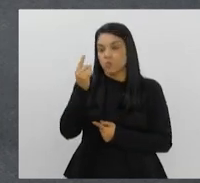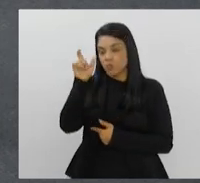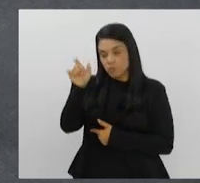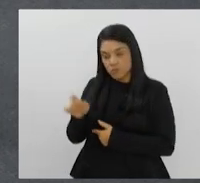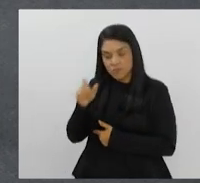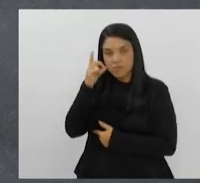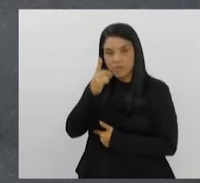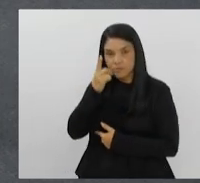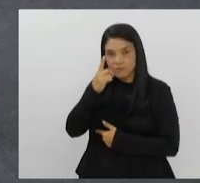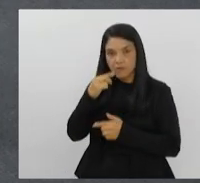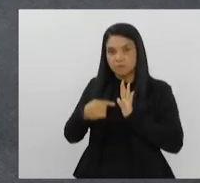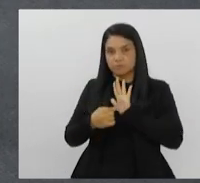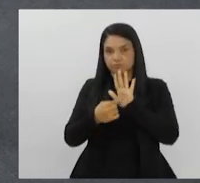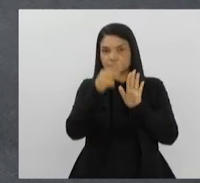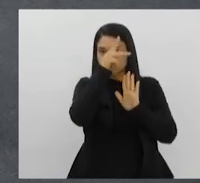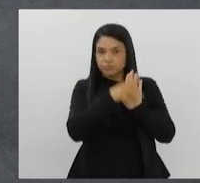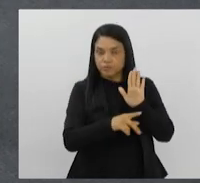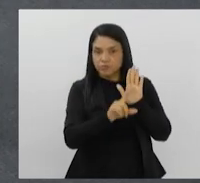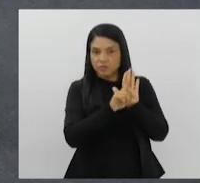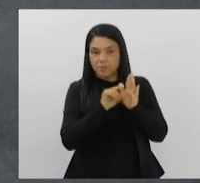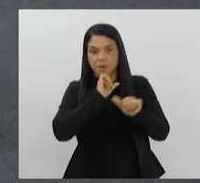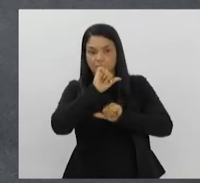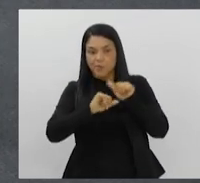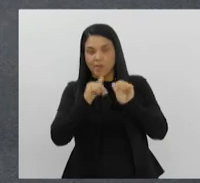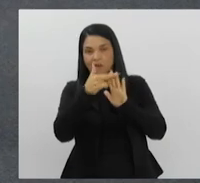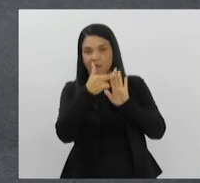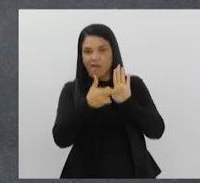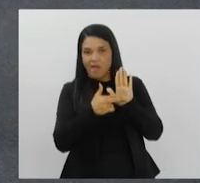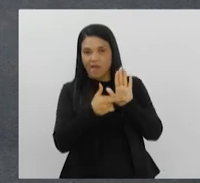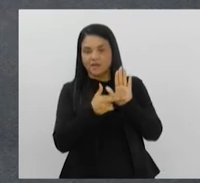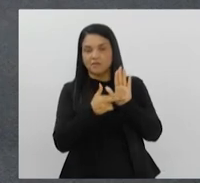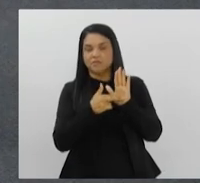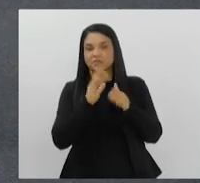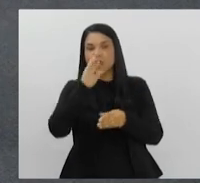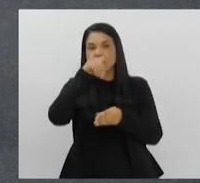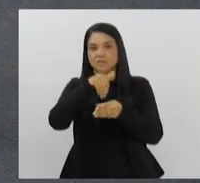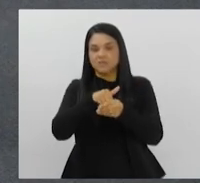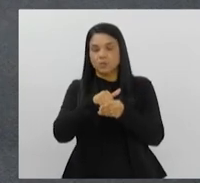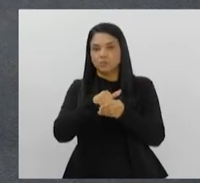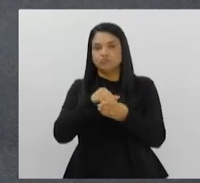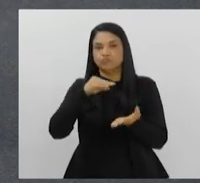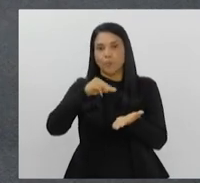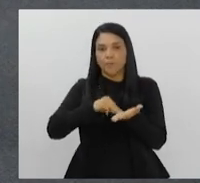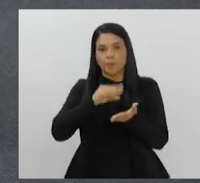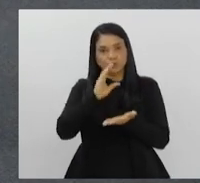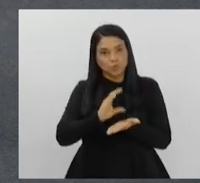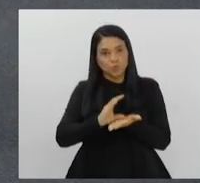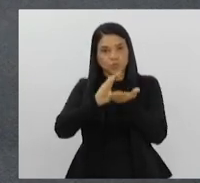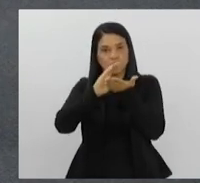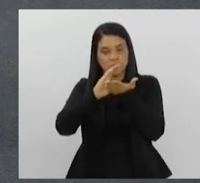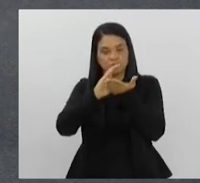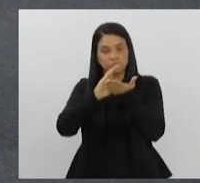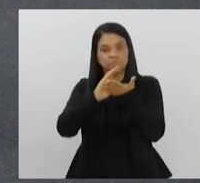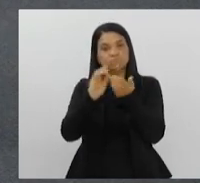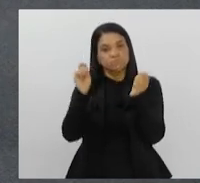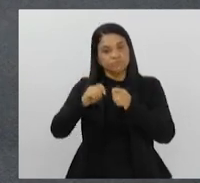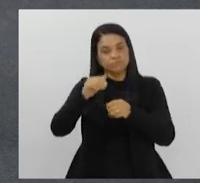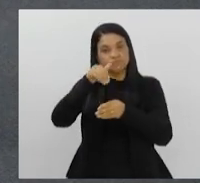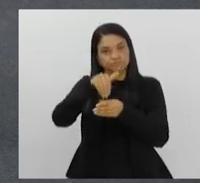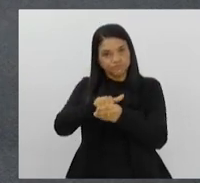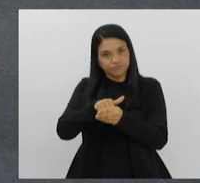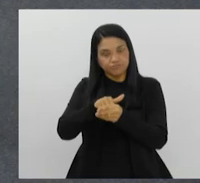apresentou um projeto de lei para mudar as regras de eleição dos membros do Conselho para permitir reeleição